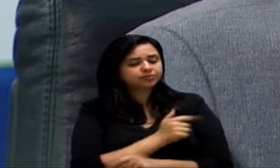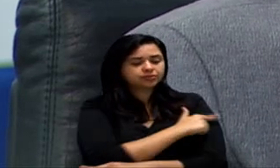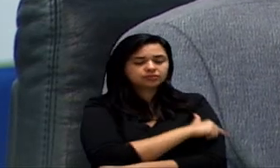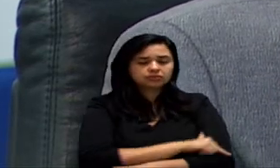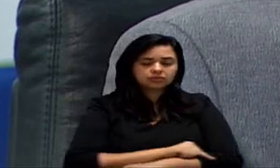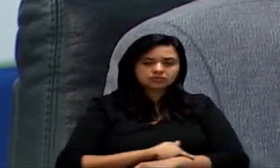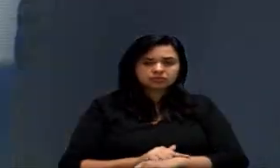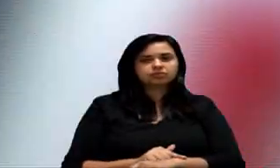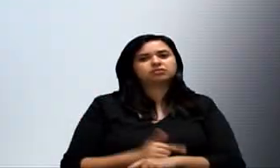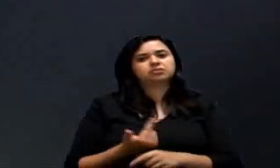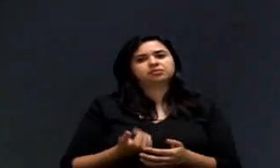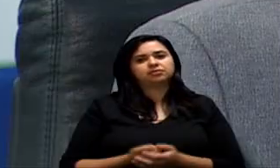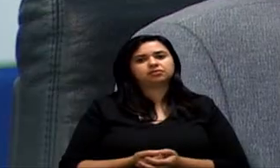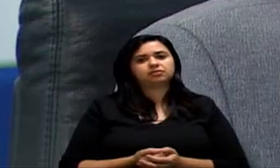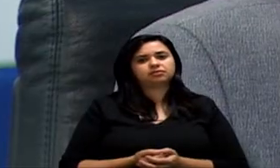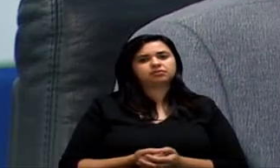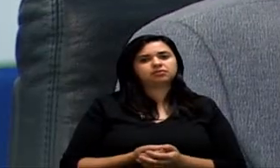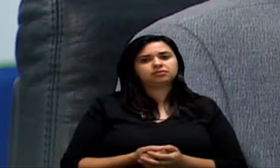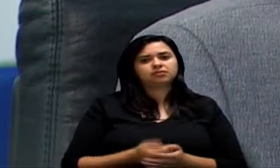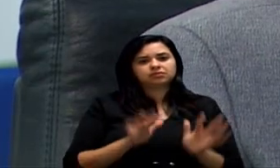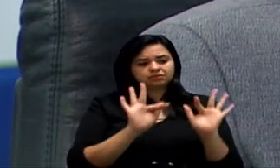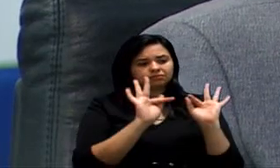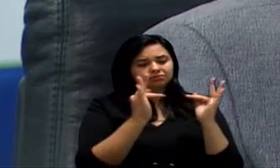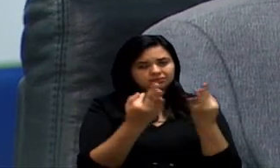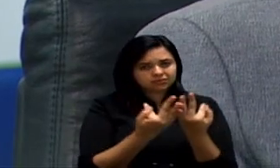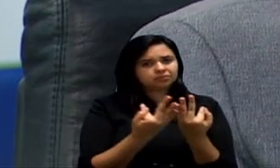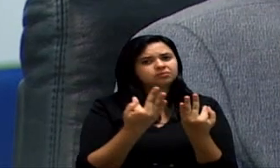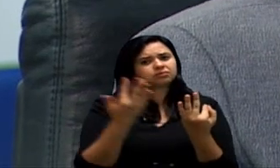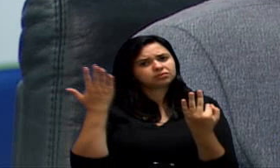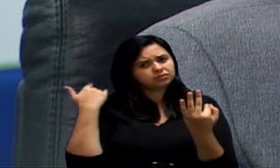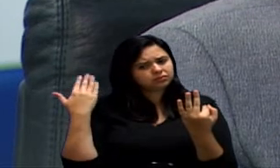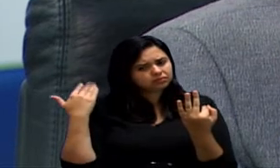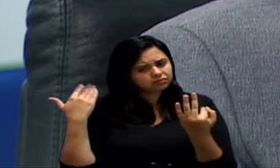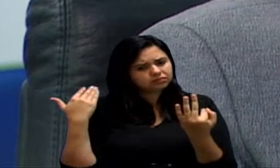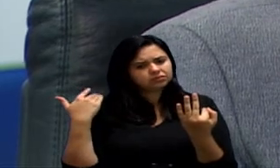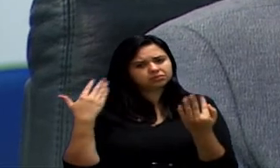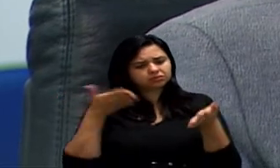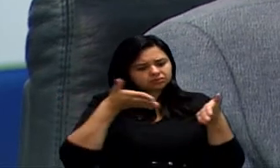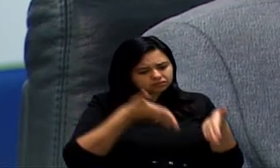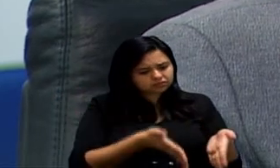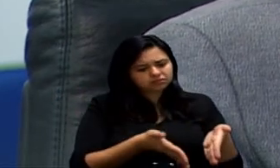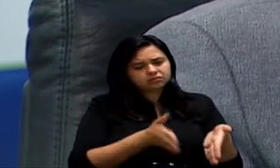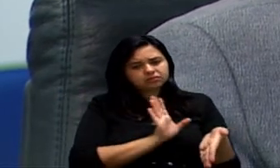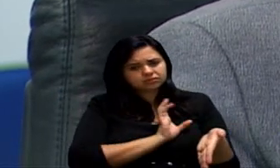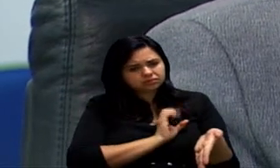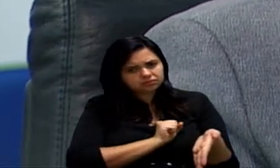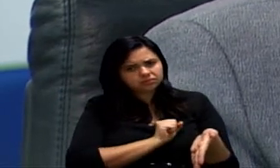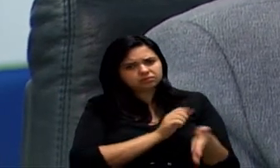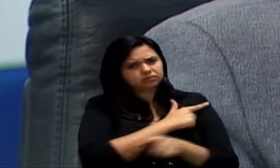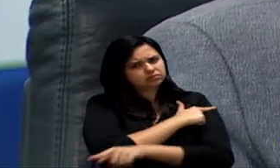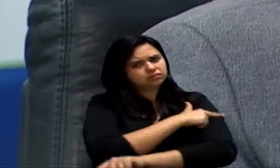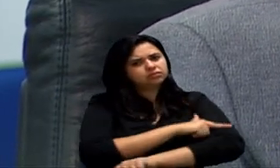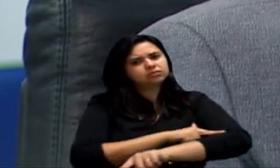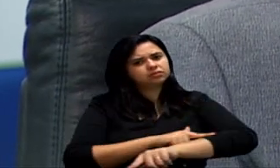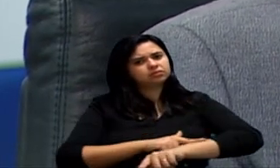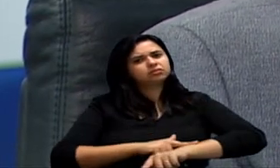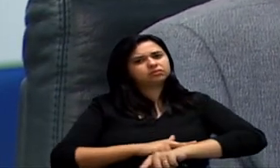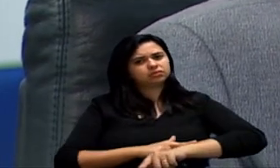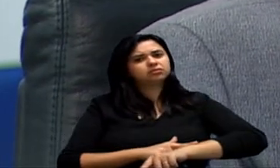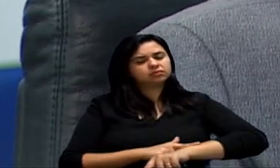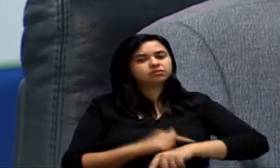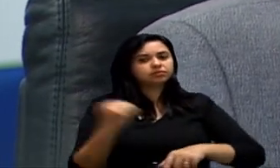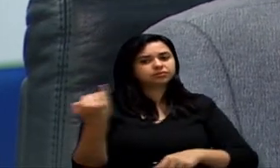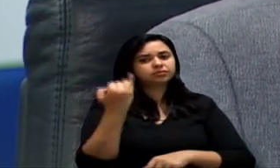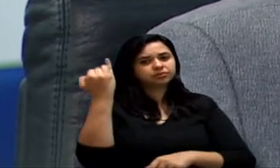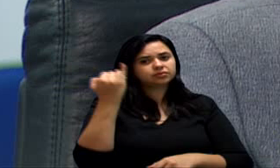prezando pelo que foi o nosso ente querido que está ali naquele local. Então, quem está trabalhando lá, a gente tem que ter essa responsabilidade e entender